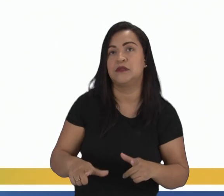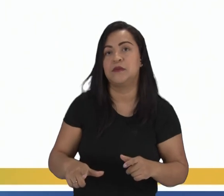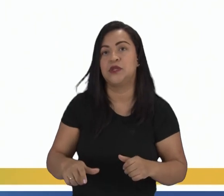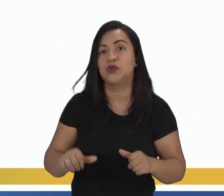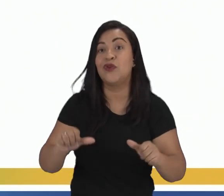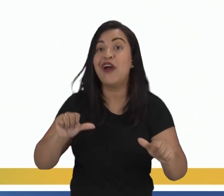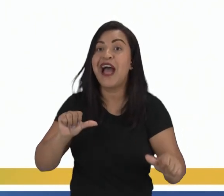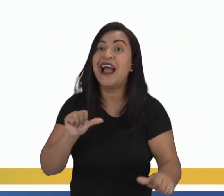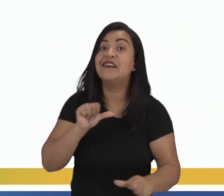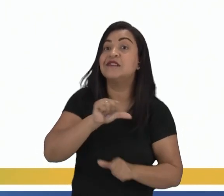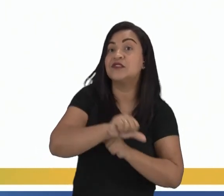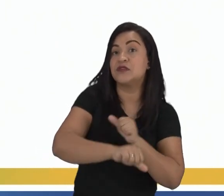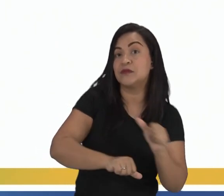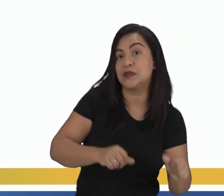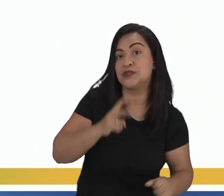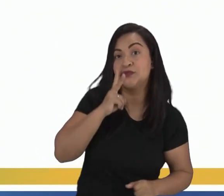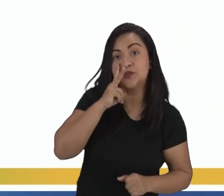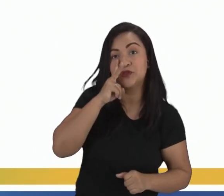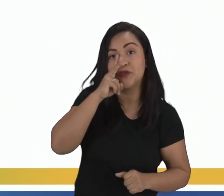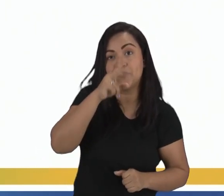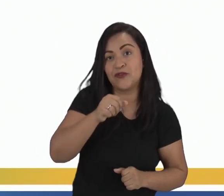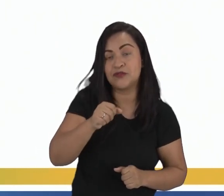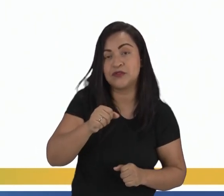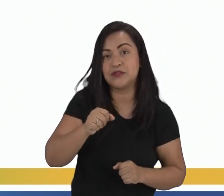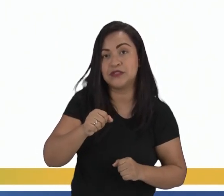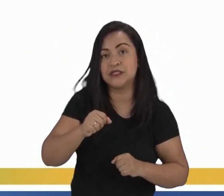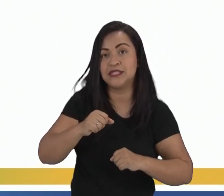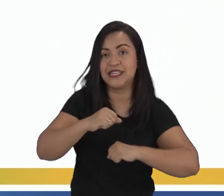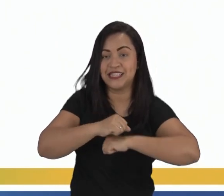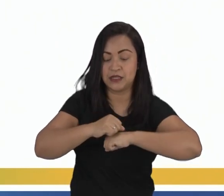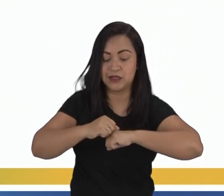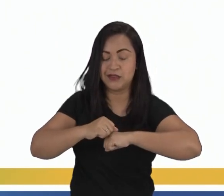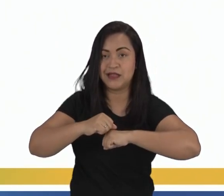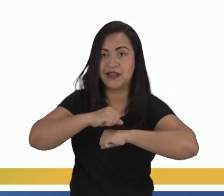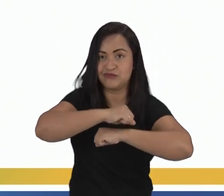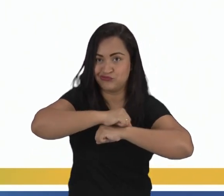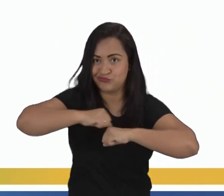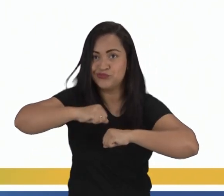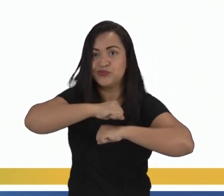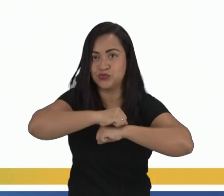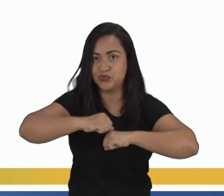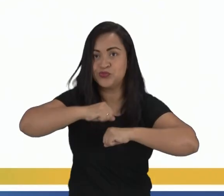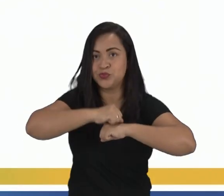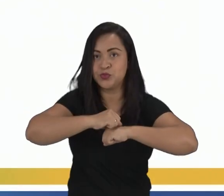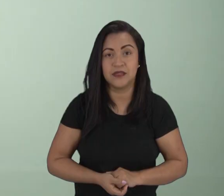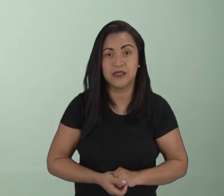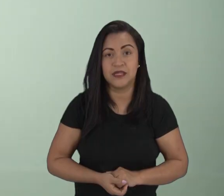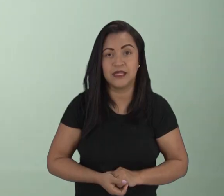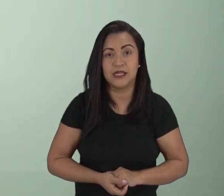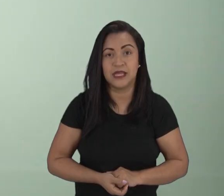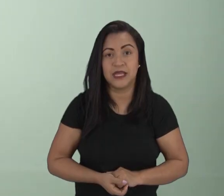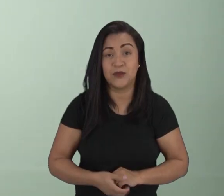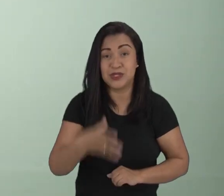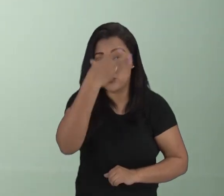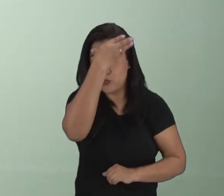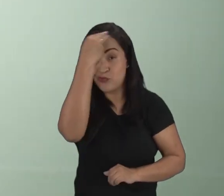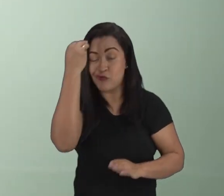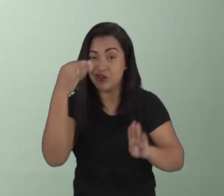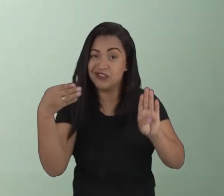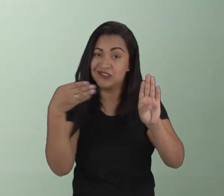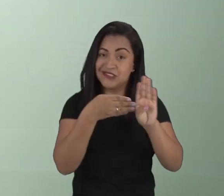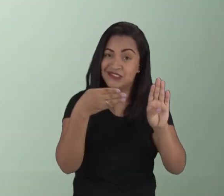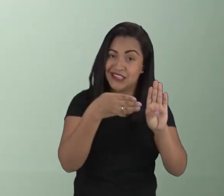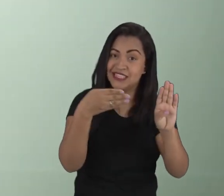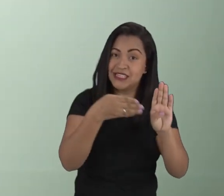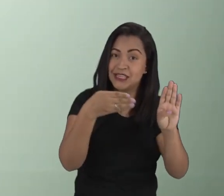energia ocorre devido à ação da força de atrito estático na roda aplicada pela superfície rugosa. Então, pessoal,